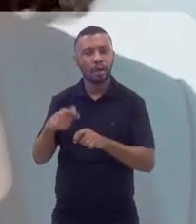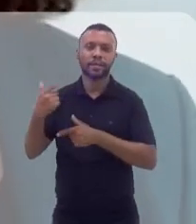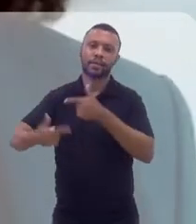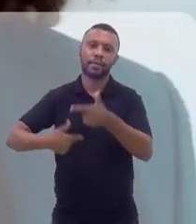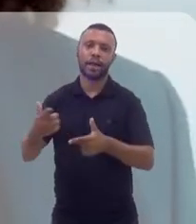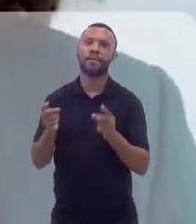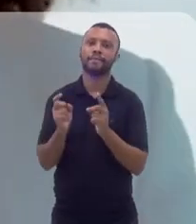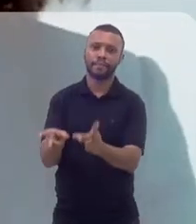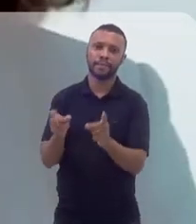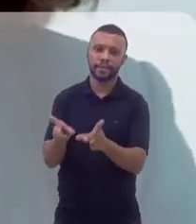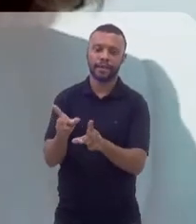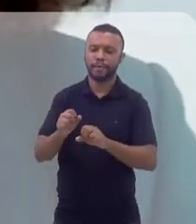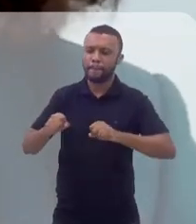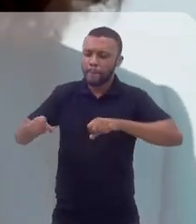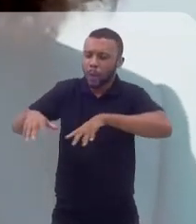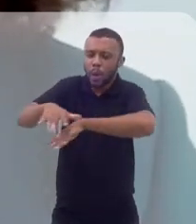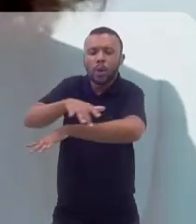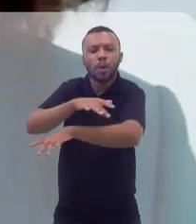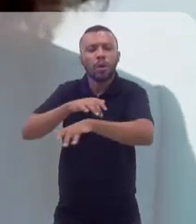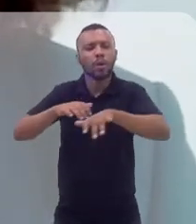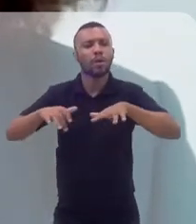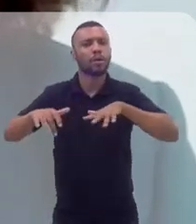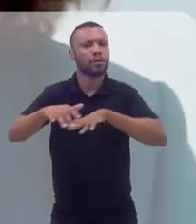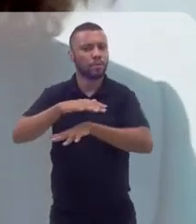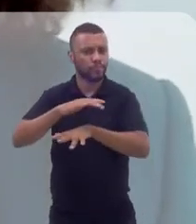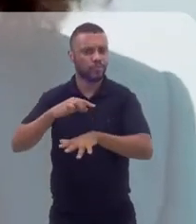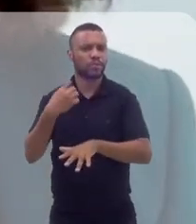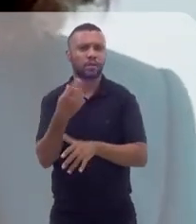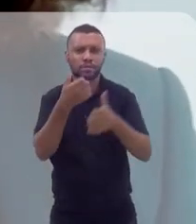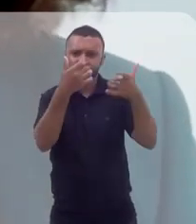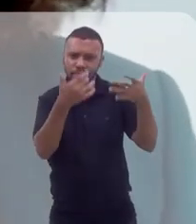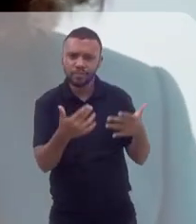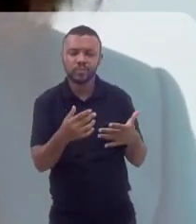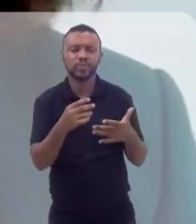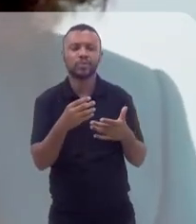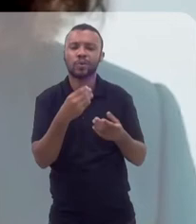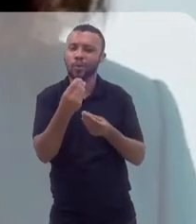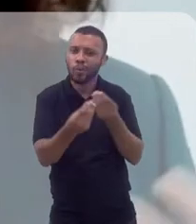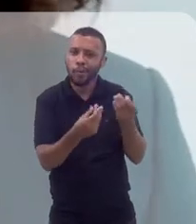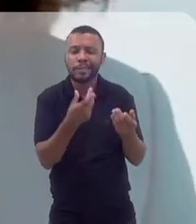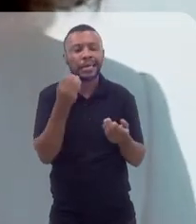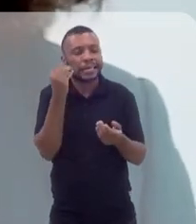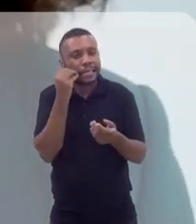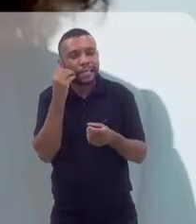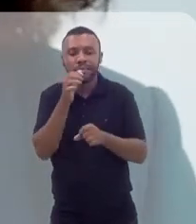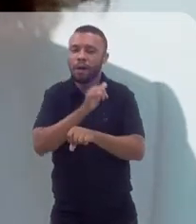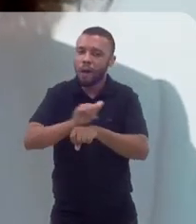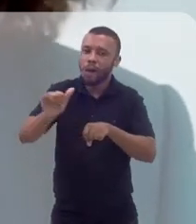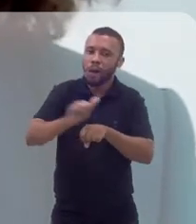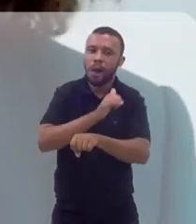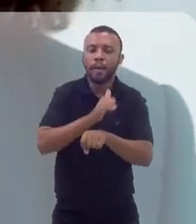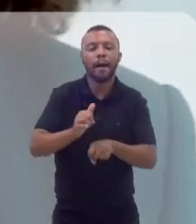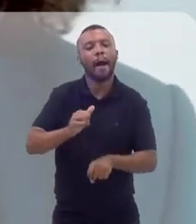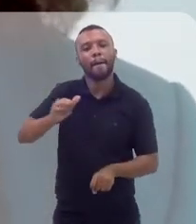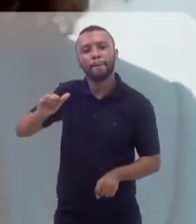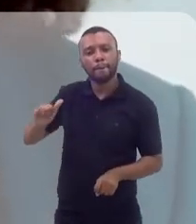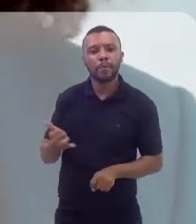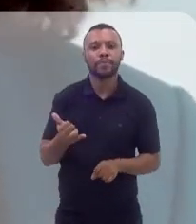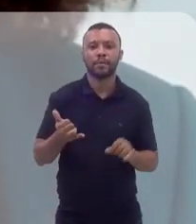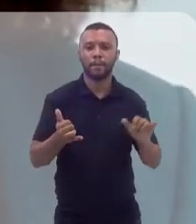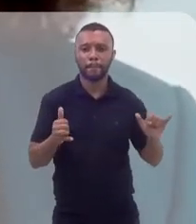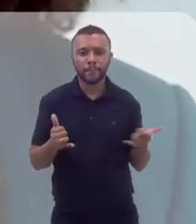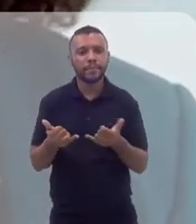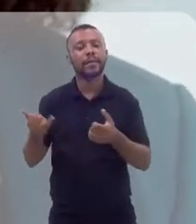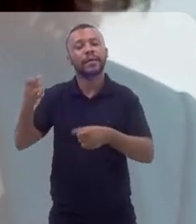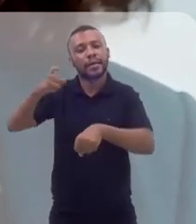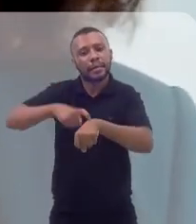atuar ali. Muita gente vive ali no entorno, né, que a gente falaria se fosse, tivesse na Bahia, na pipoca, para poder justamente aproveitar